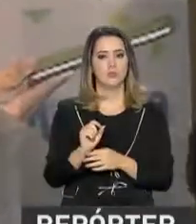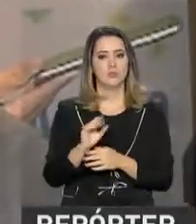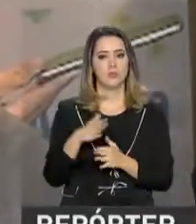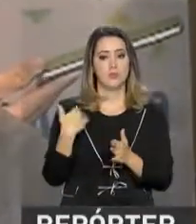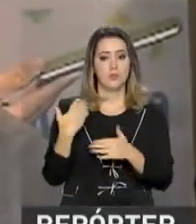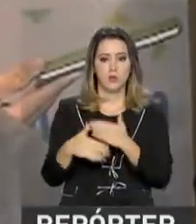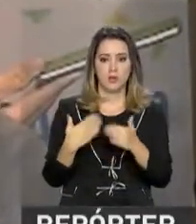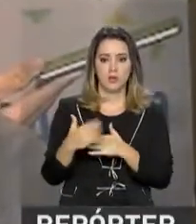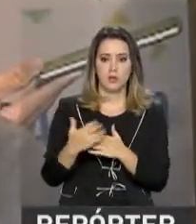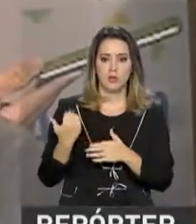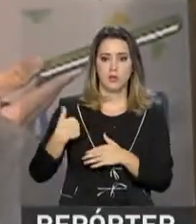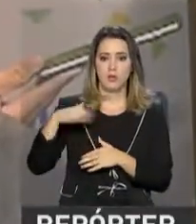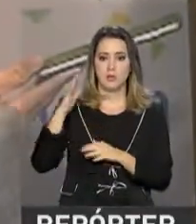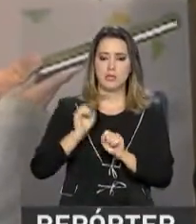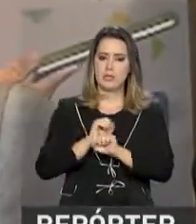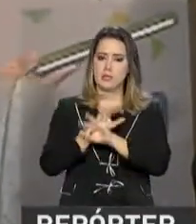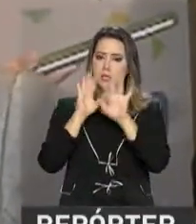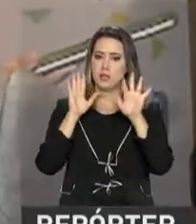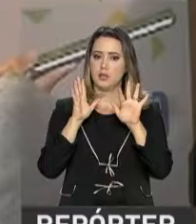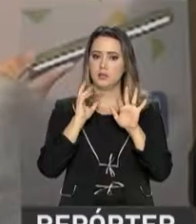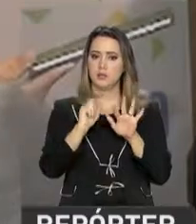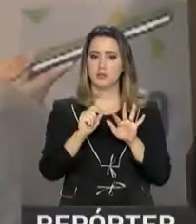Isso vai ficar cada vez mais claro